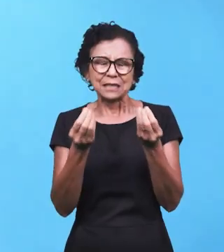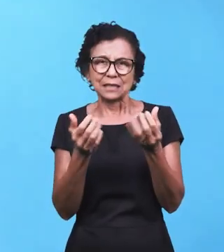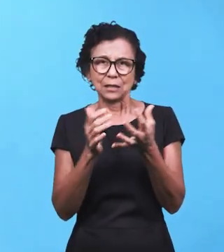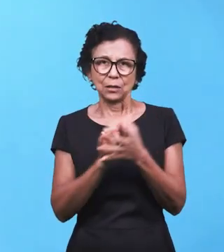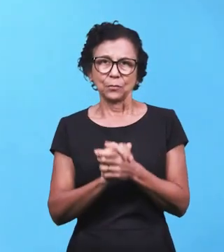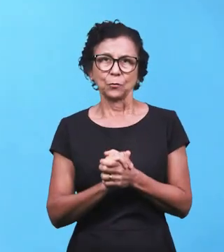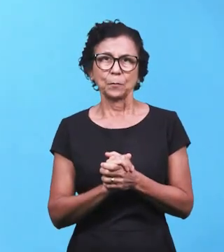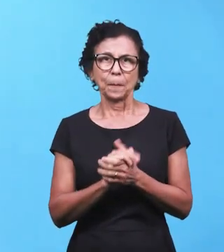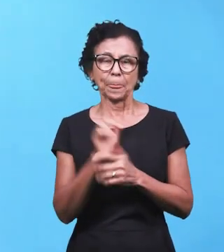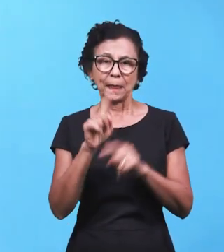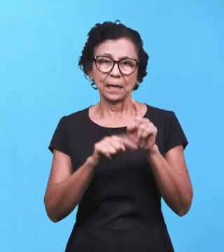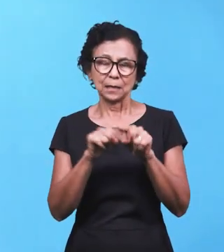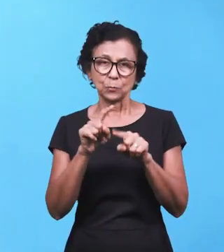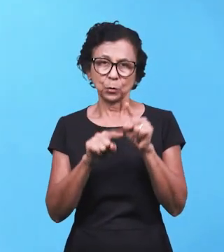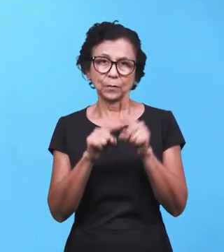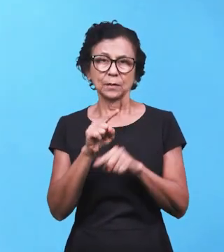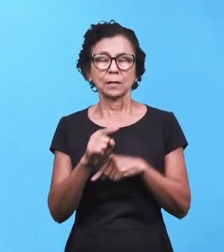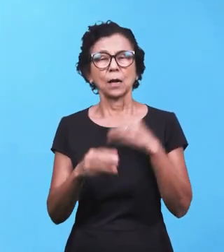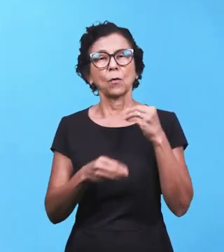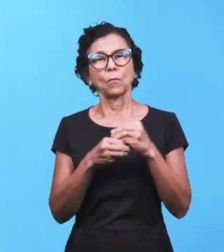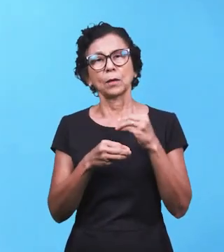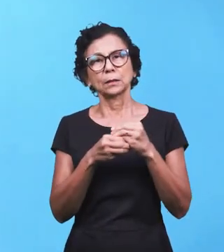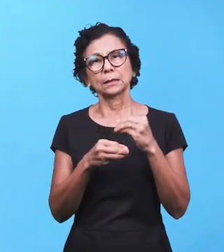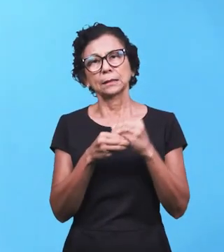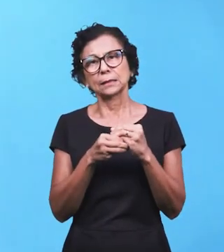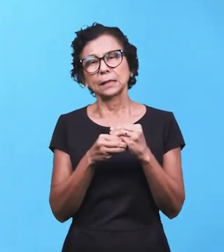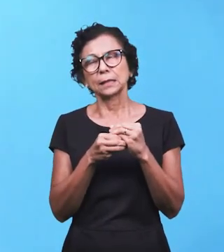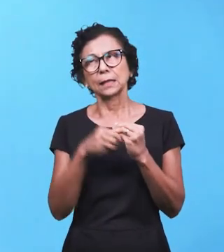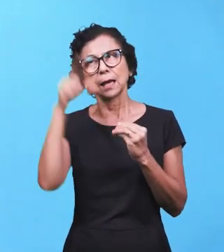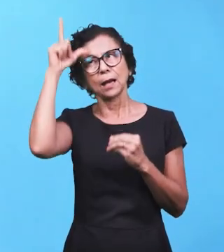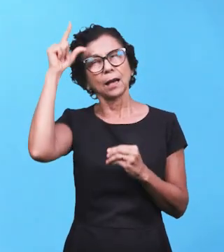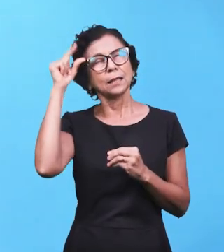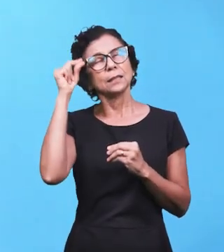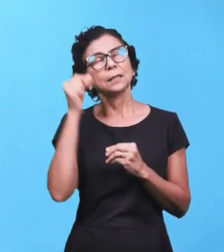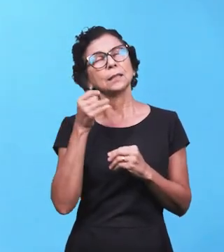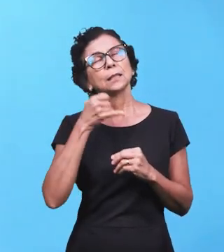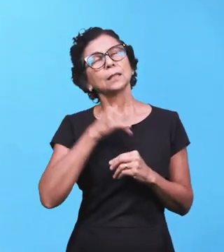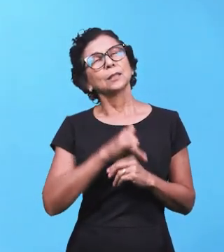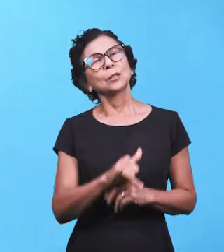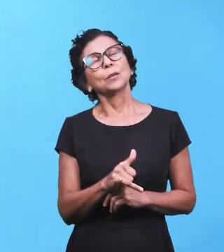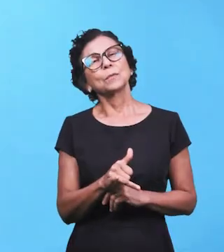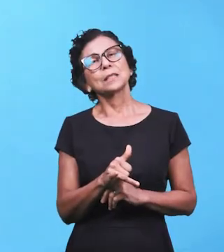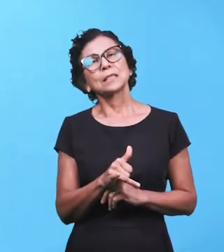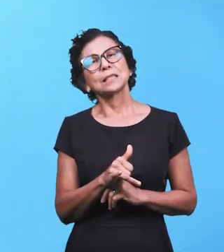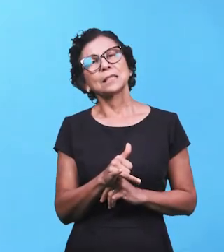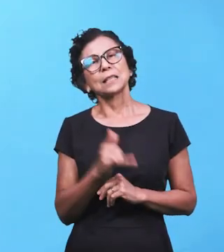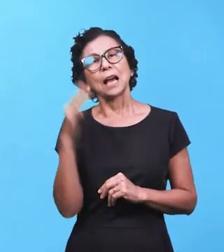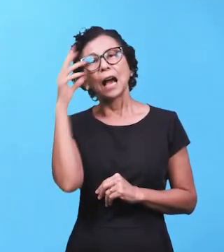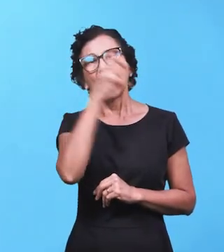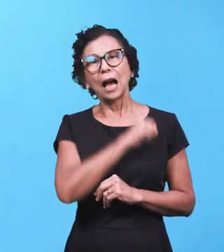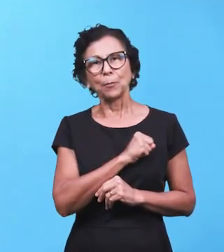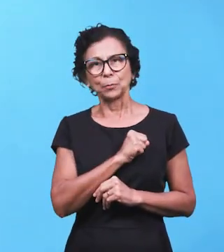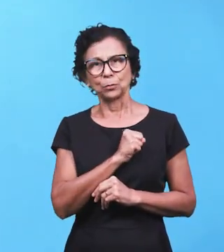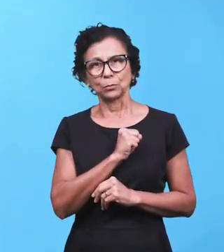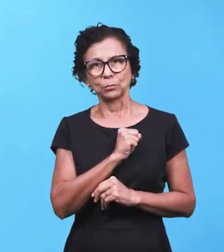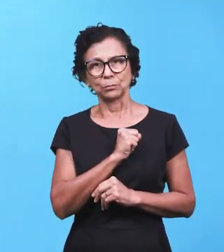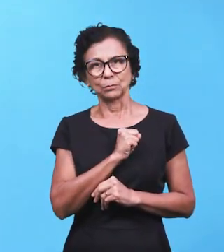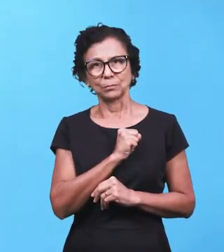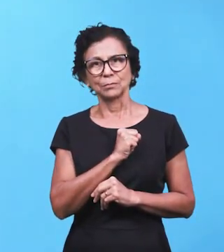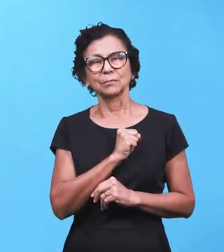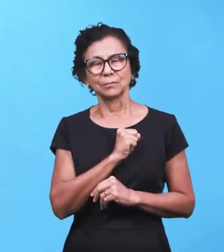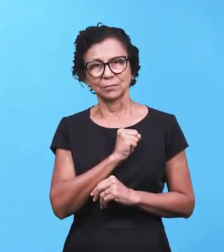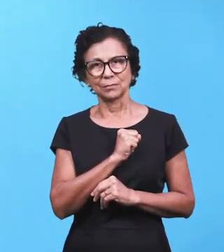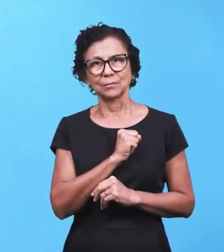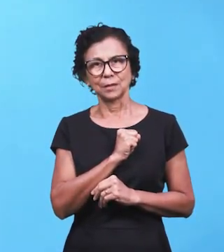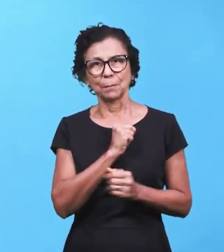esses canalículos e aí melhora a sensibilidade. Como se ele fizesse uma analgesia assim imediata, né? Só que